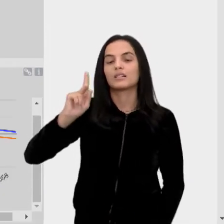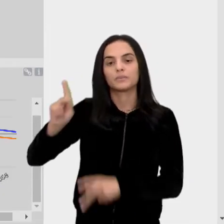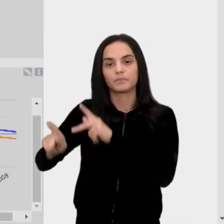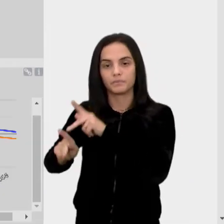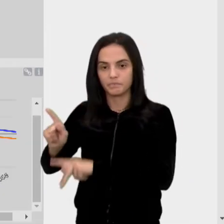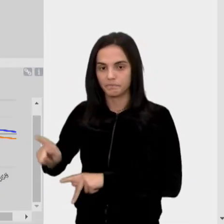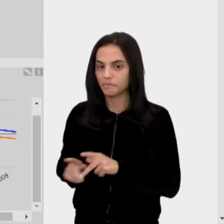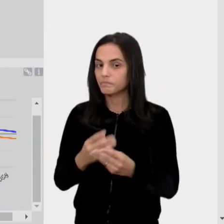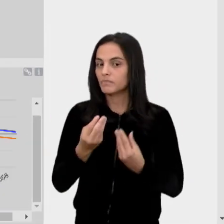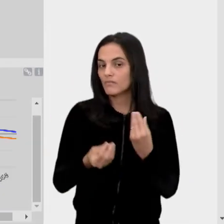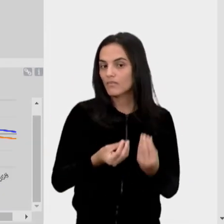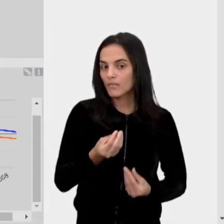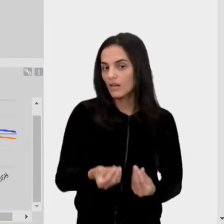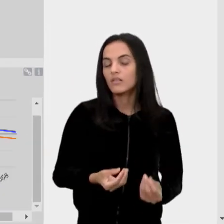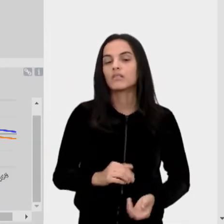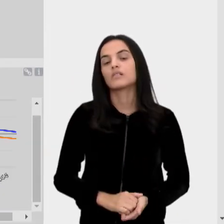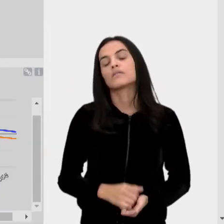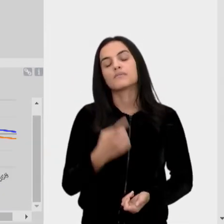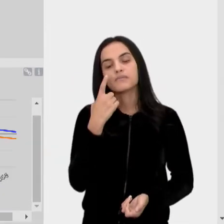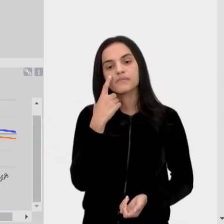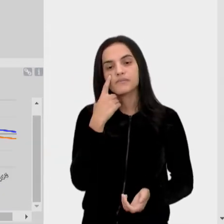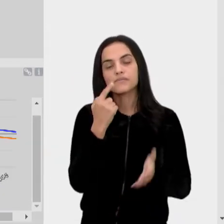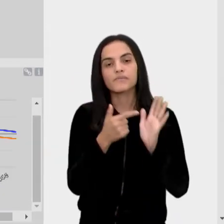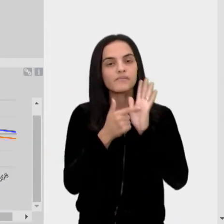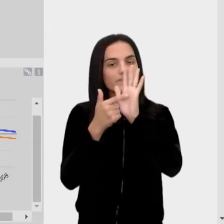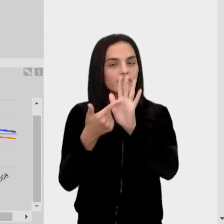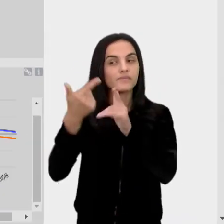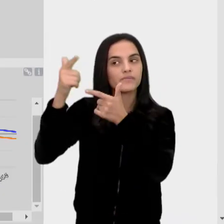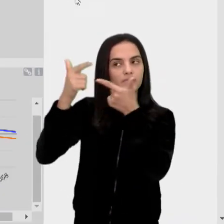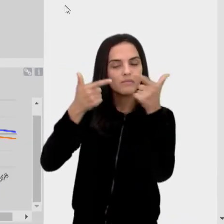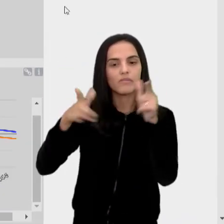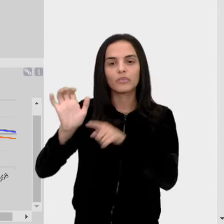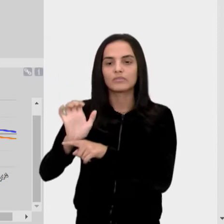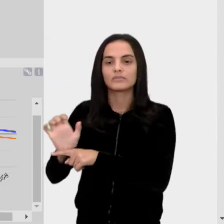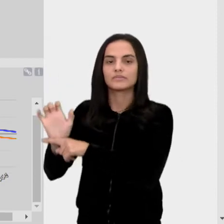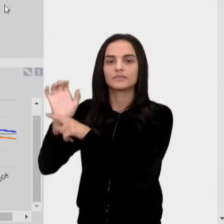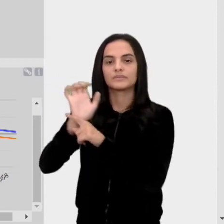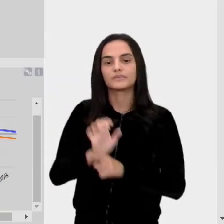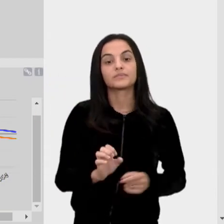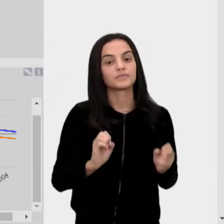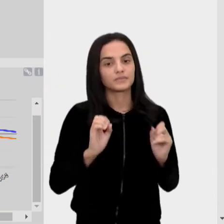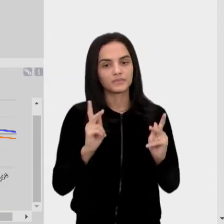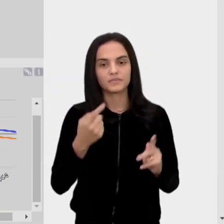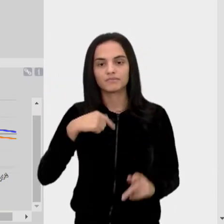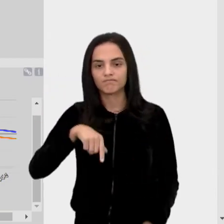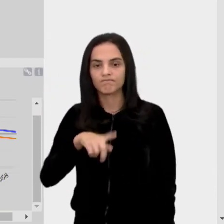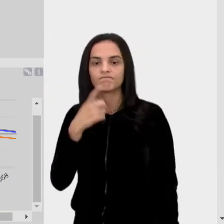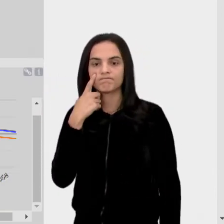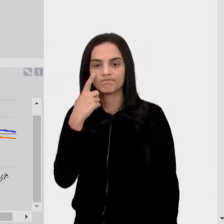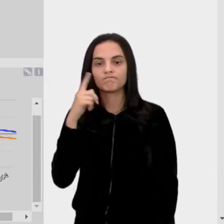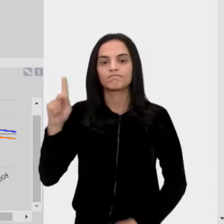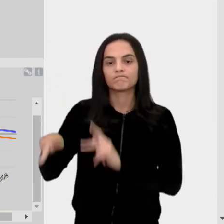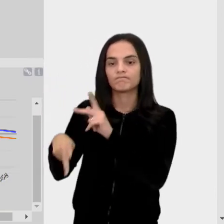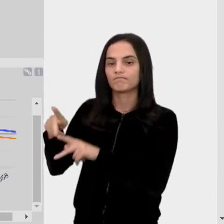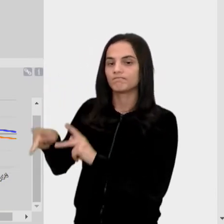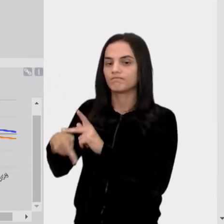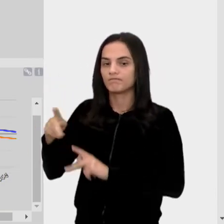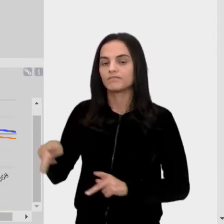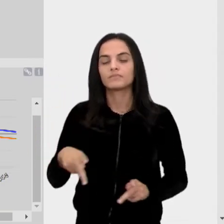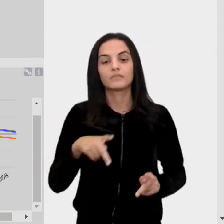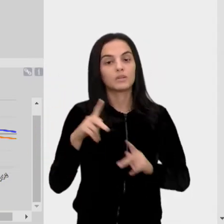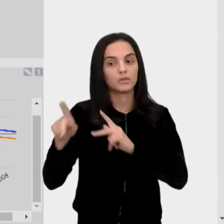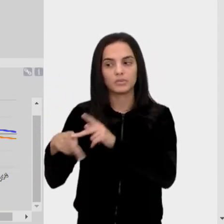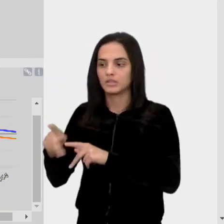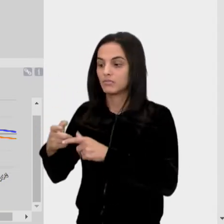como está, e aí eu vou estar apresentando aí de outros estados, tá certo? Então a gente vê que uma população total do Acre não é uma